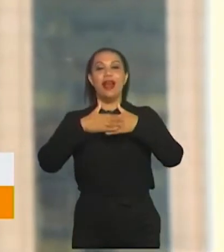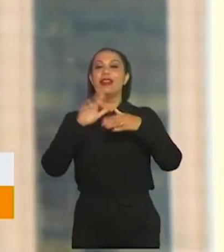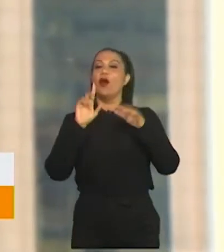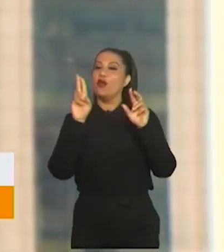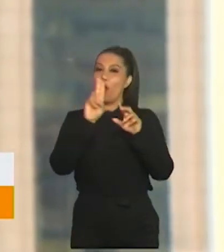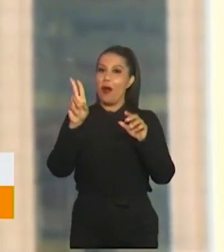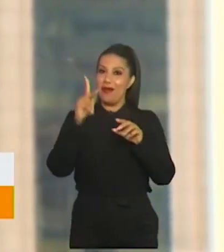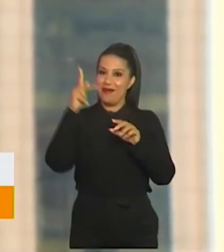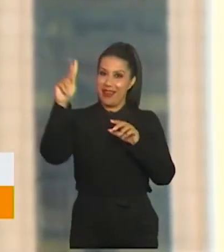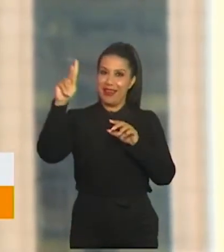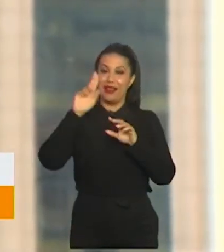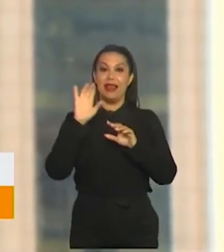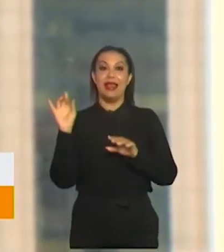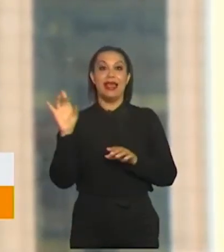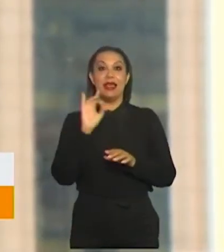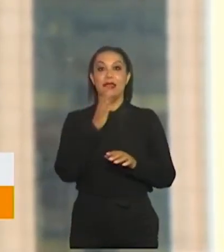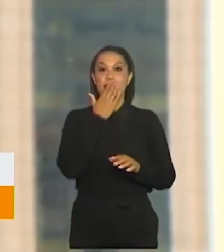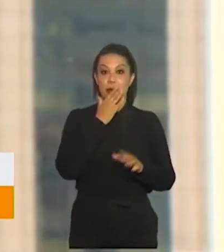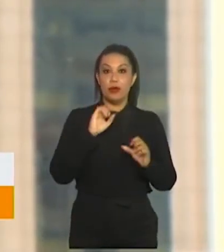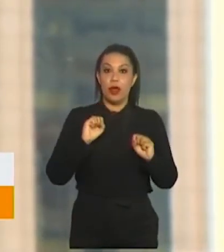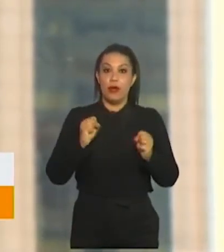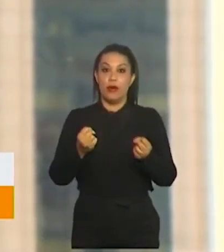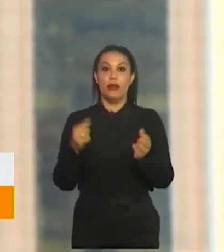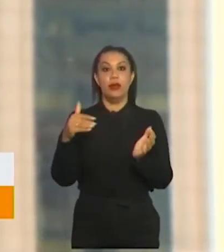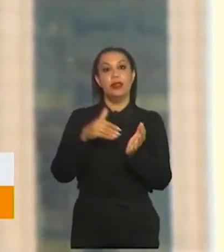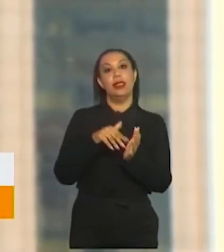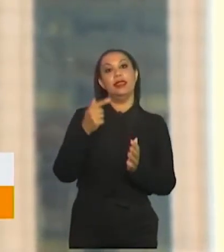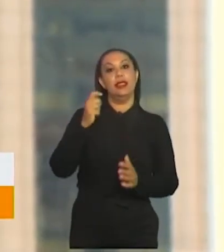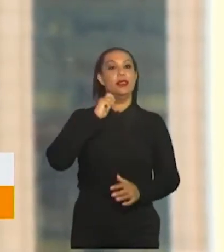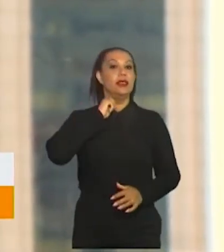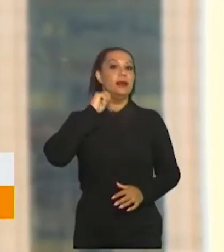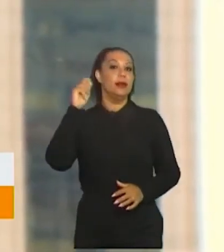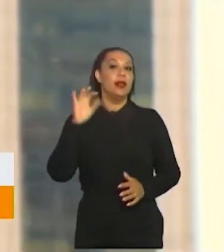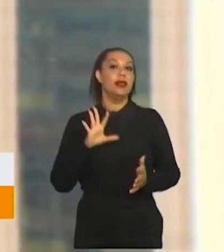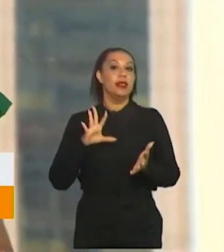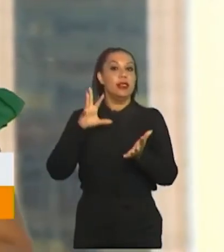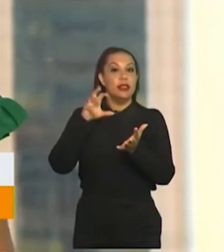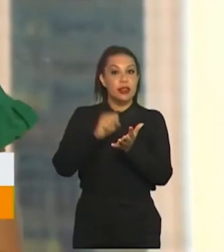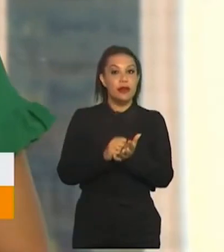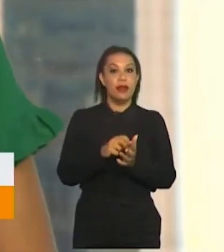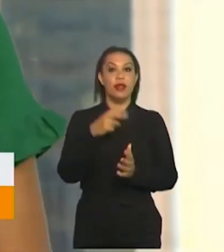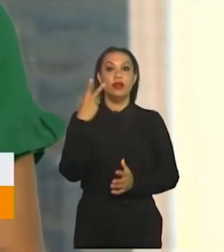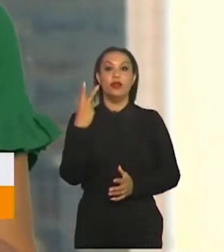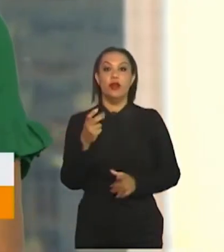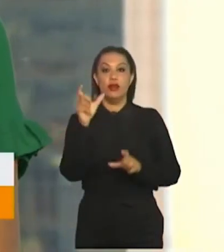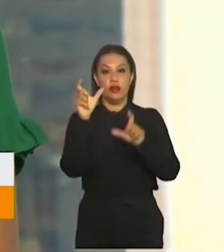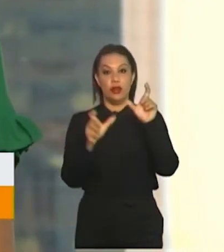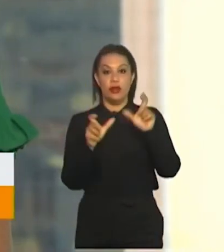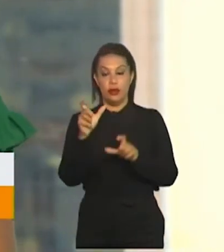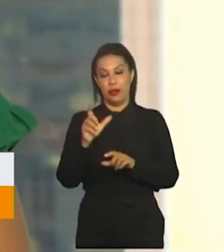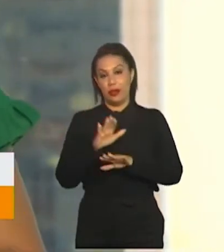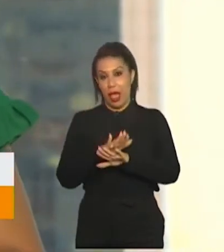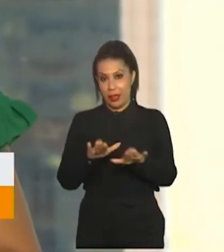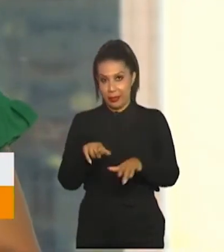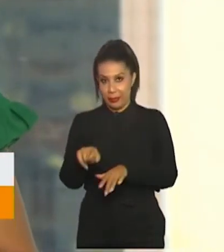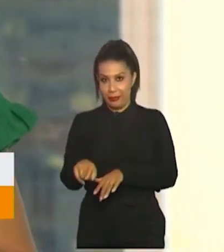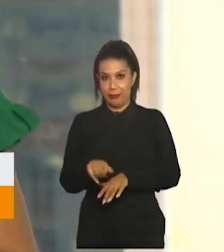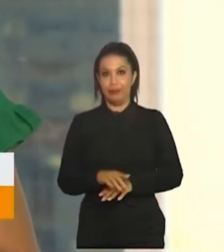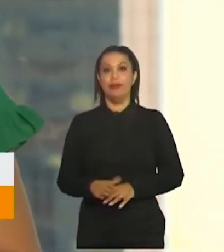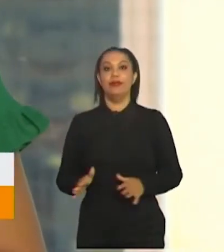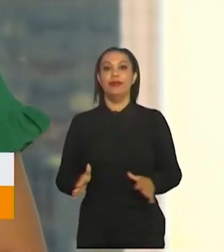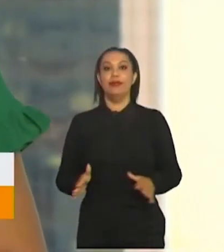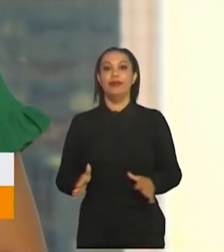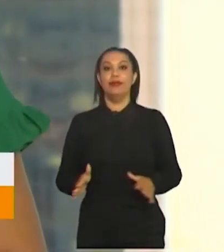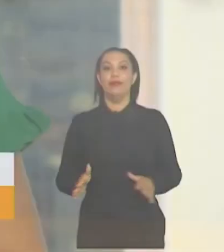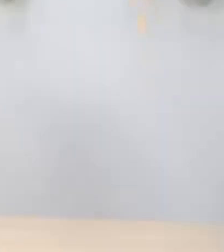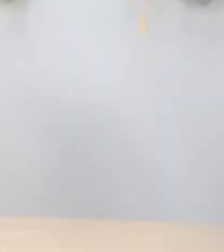deve registrar os novos reforços até o dia 7 de abril e só vai poder se inscrever 2 jogadores nestas